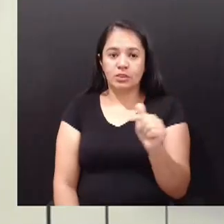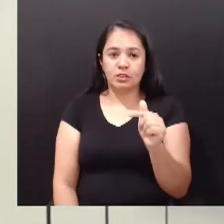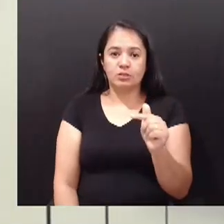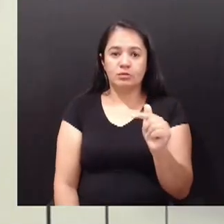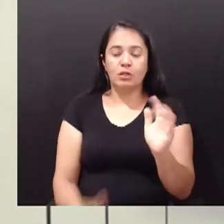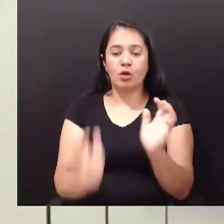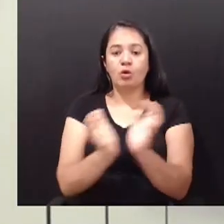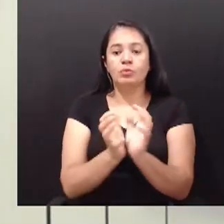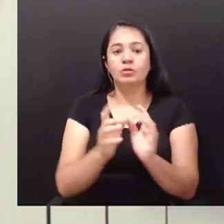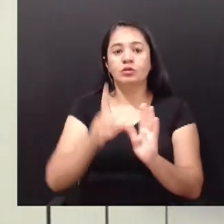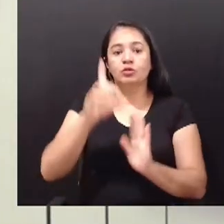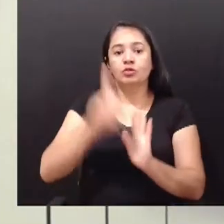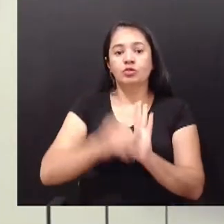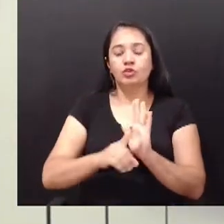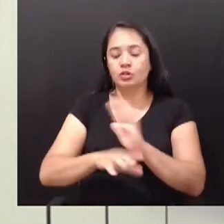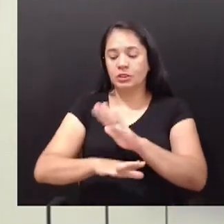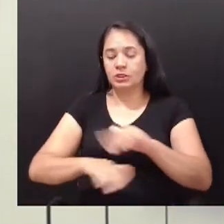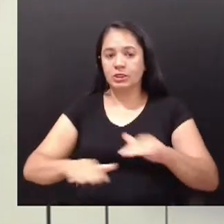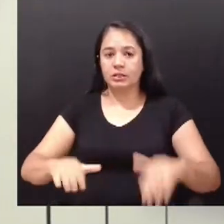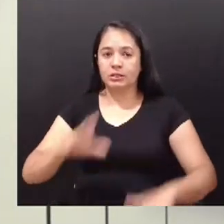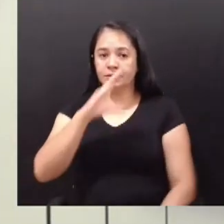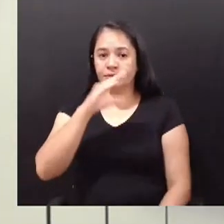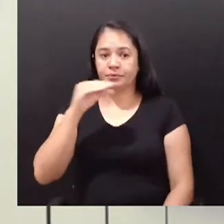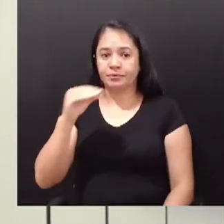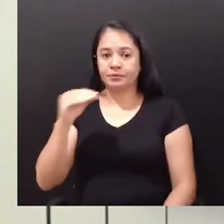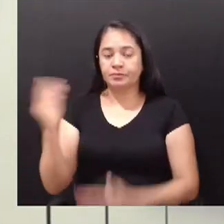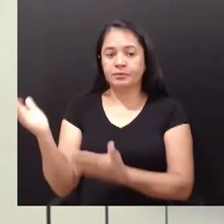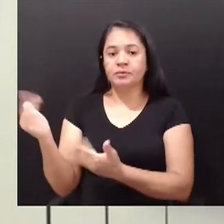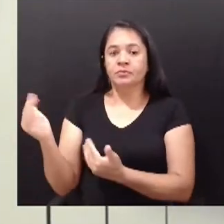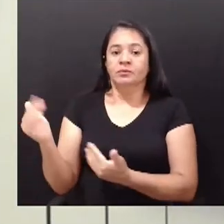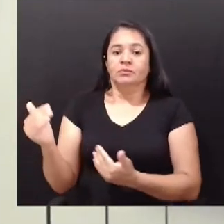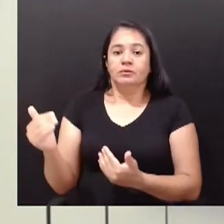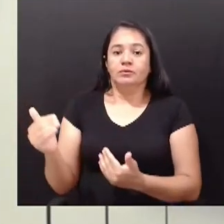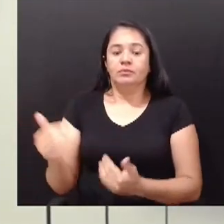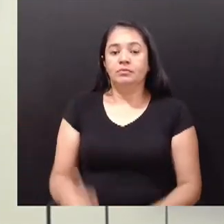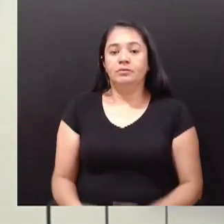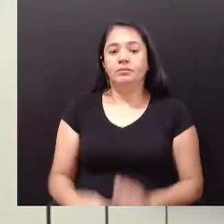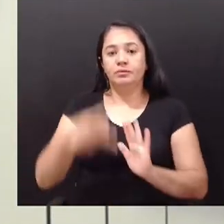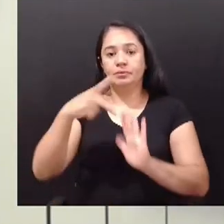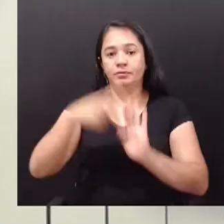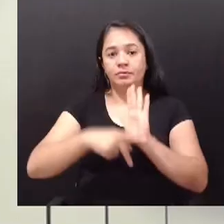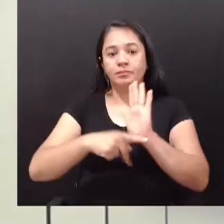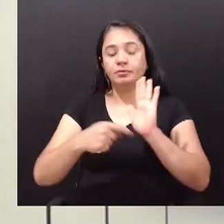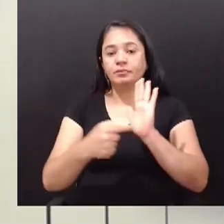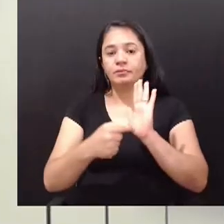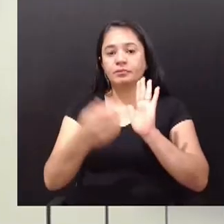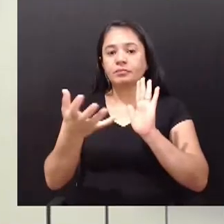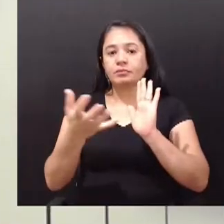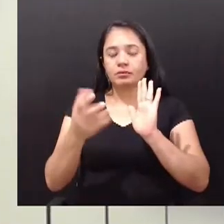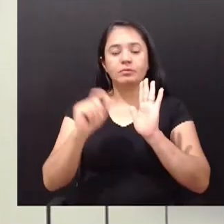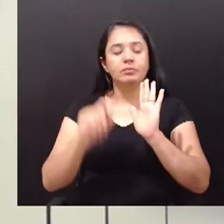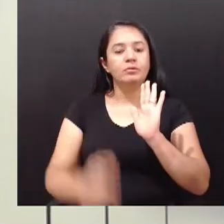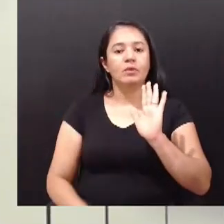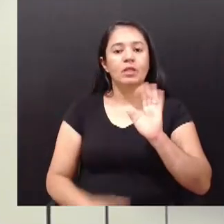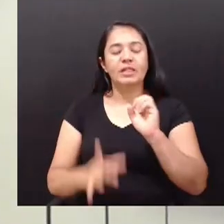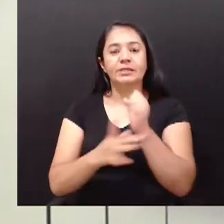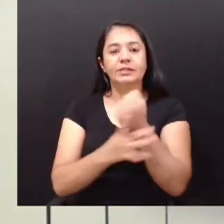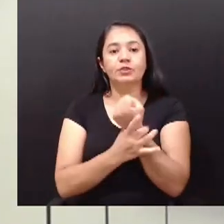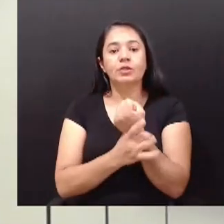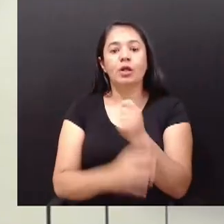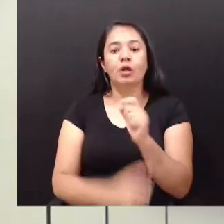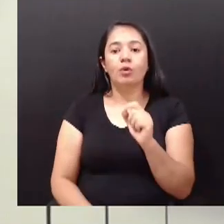da Criança, do Adolescente e da Juventude, a um projeto que quer assegurar a distribuição gratuita para